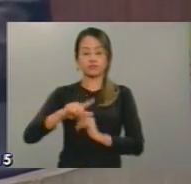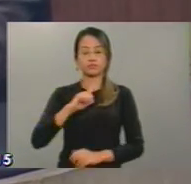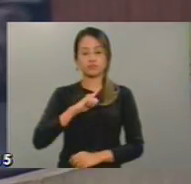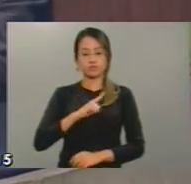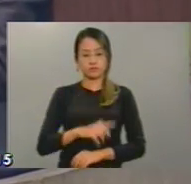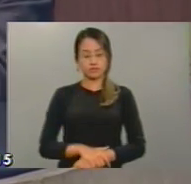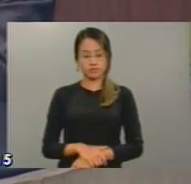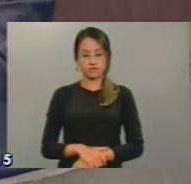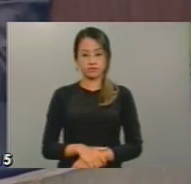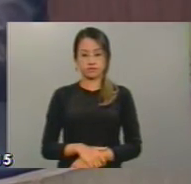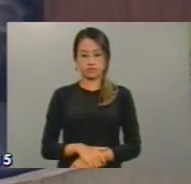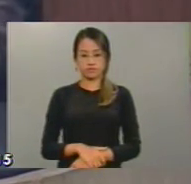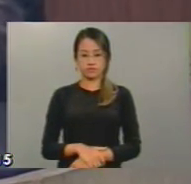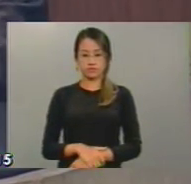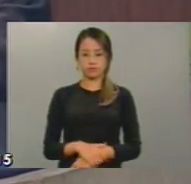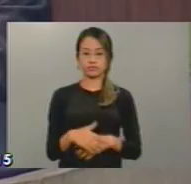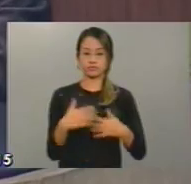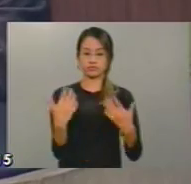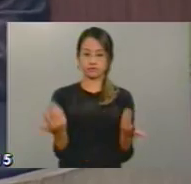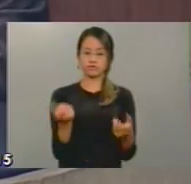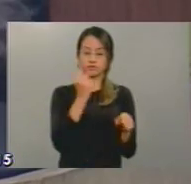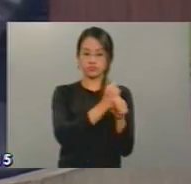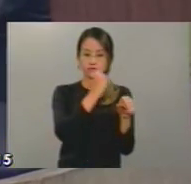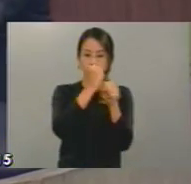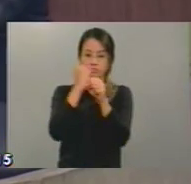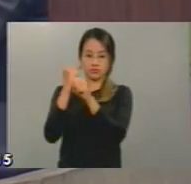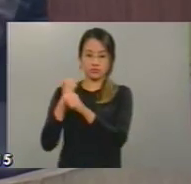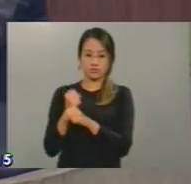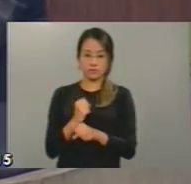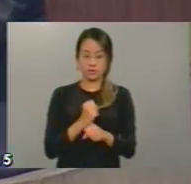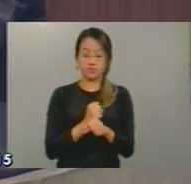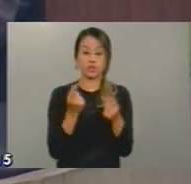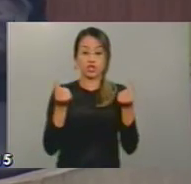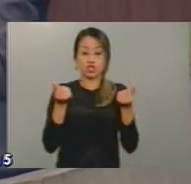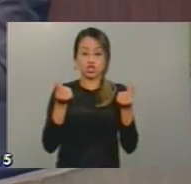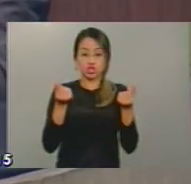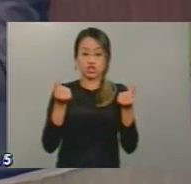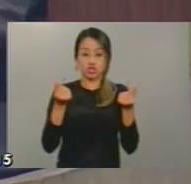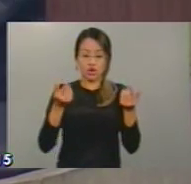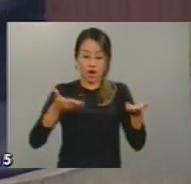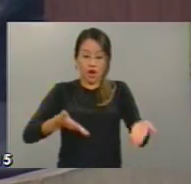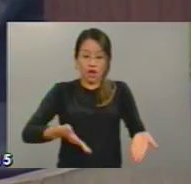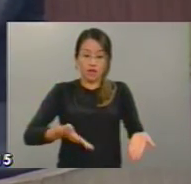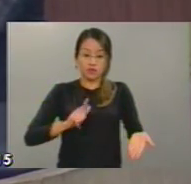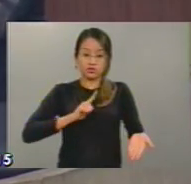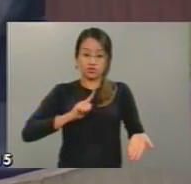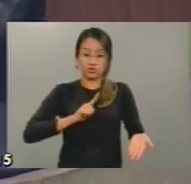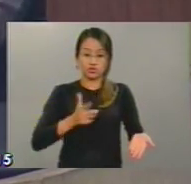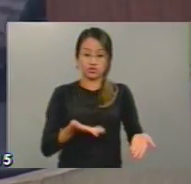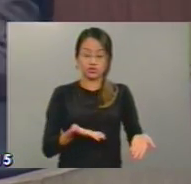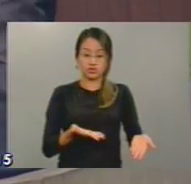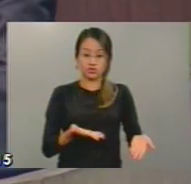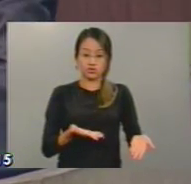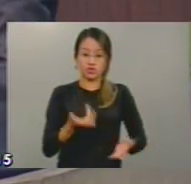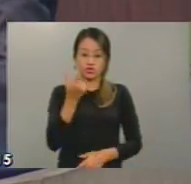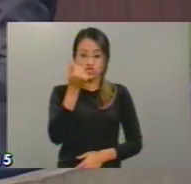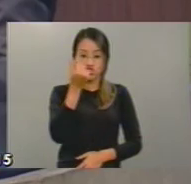de 2009 para construção de unidade. O dinheiro estava aqui, senhores. O dinheiro estava